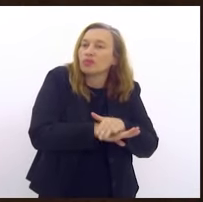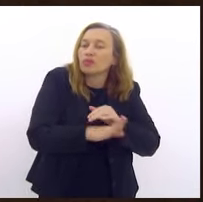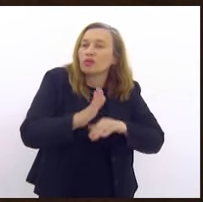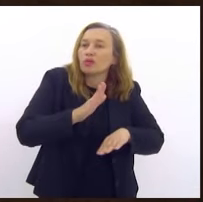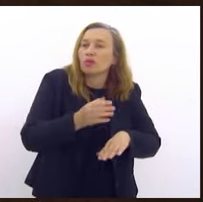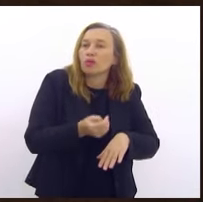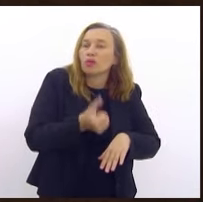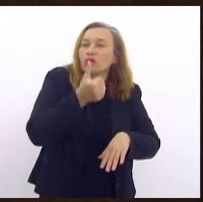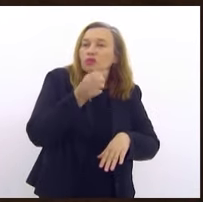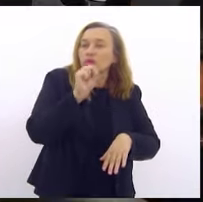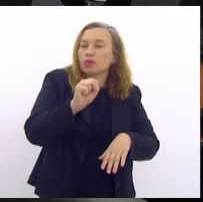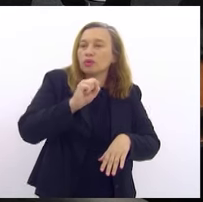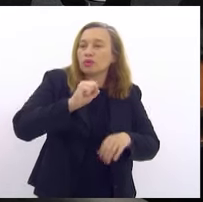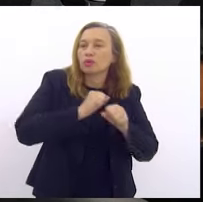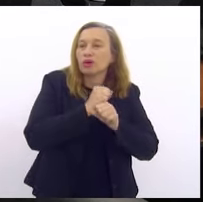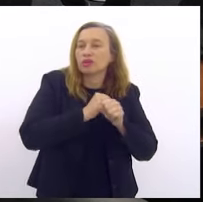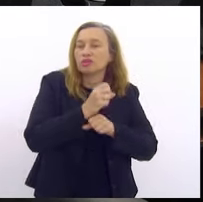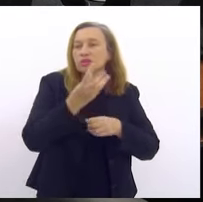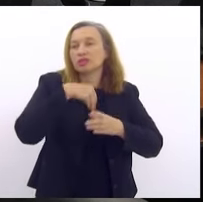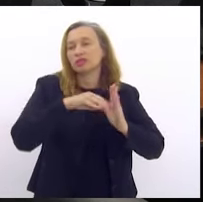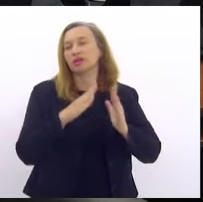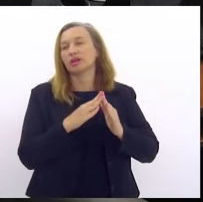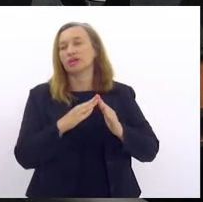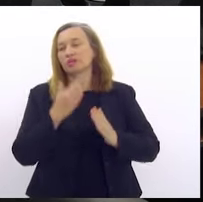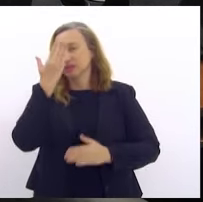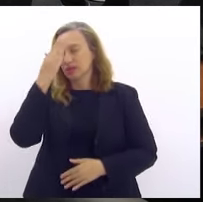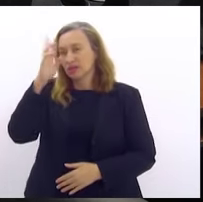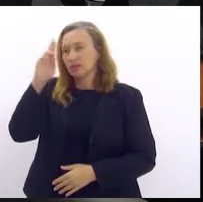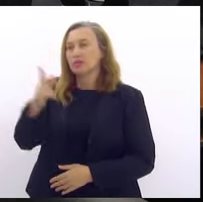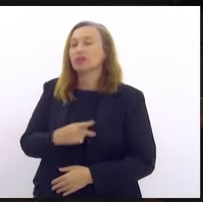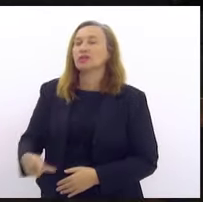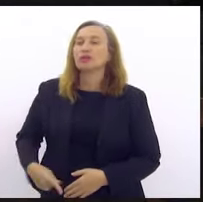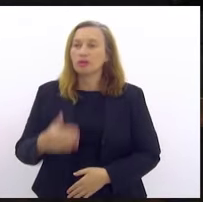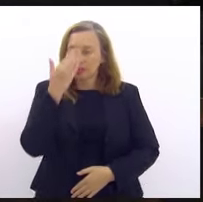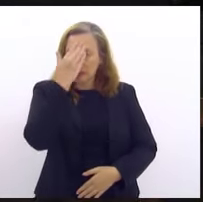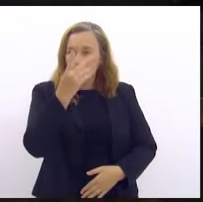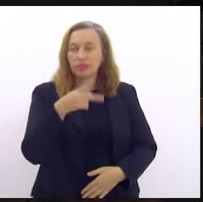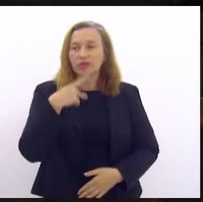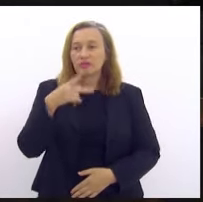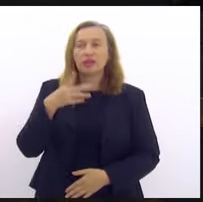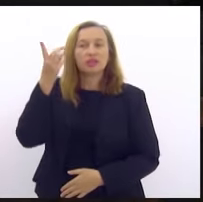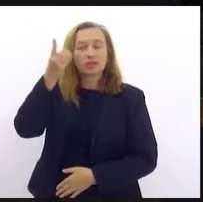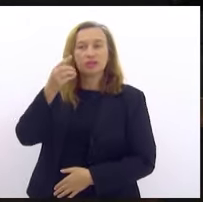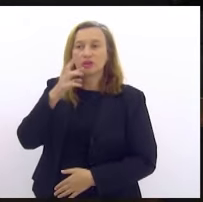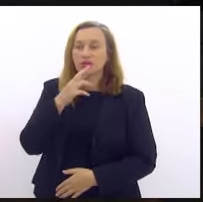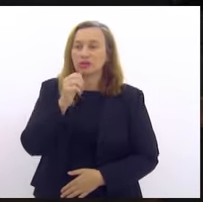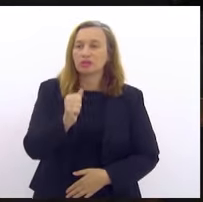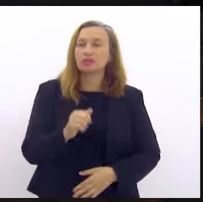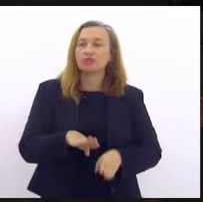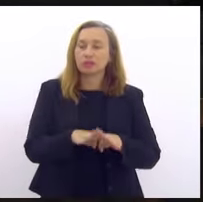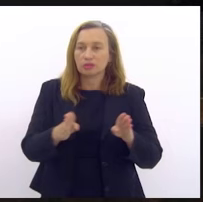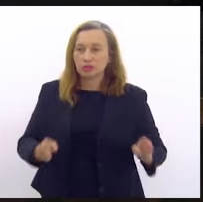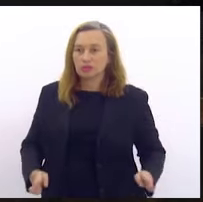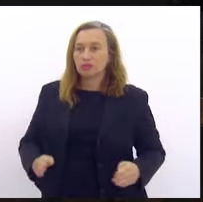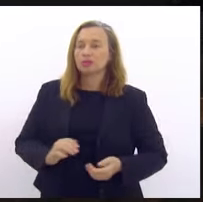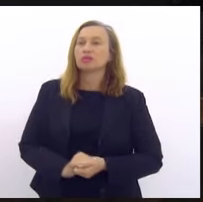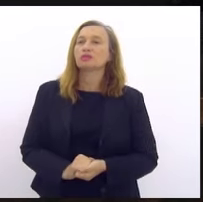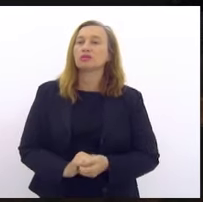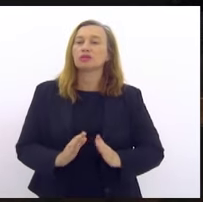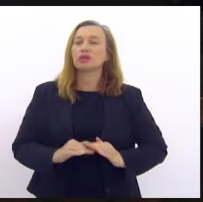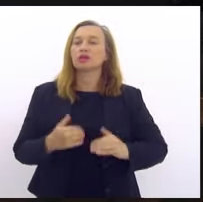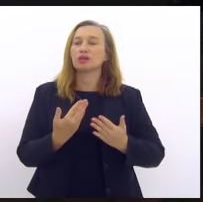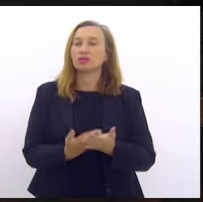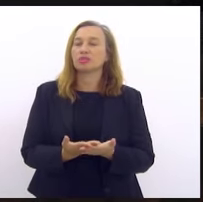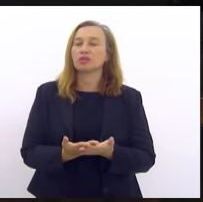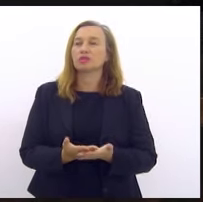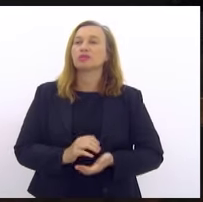8 anos no parlamento. Obrigado, presidente. Muito obrigado pelas palavras, deputado Murim. Há sobre a mesa o seguinte requerimento de